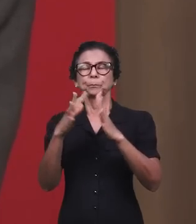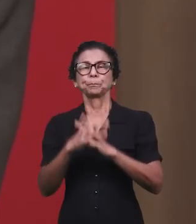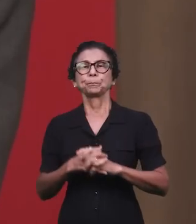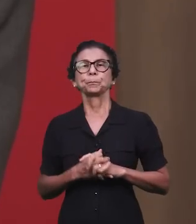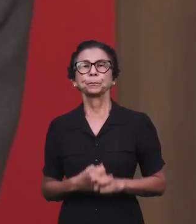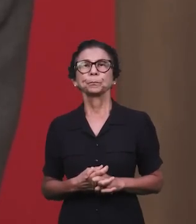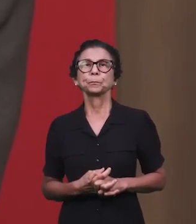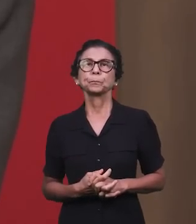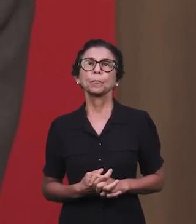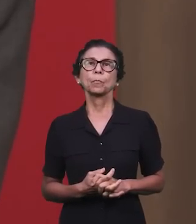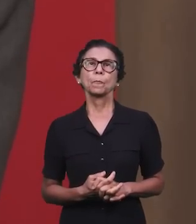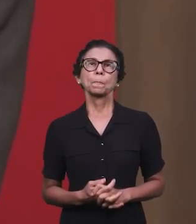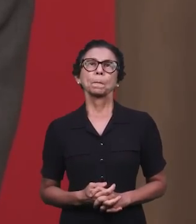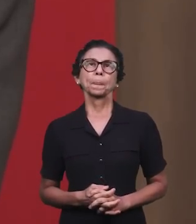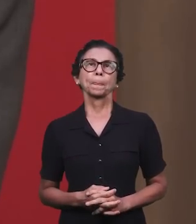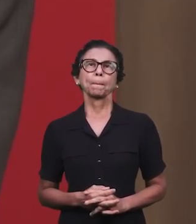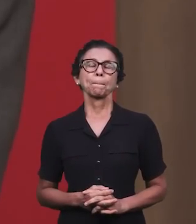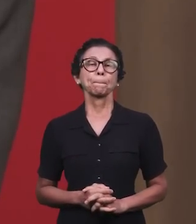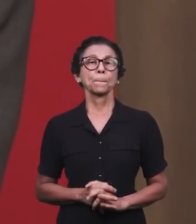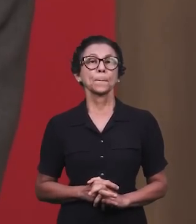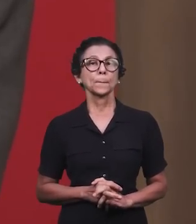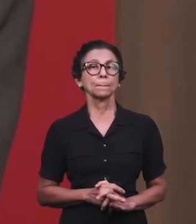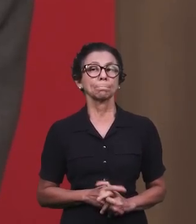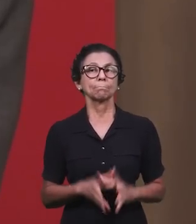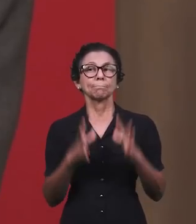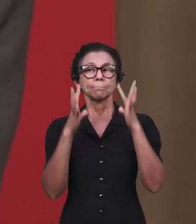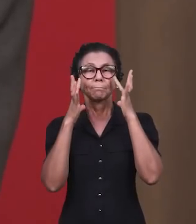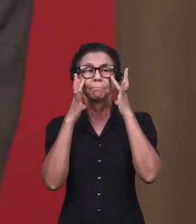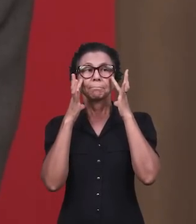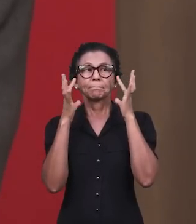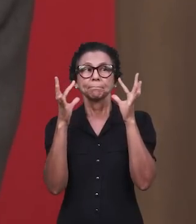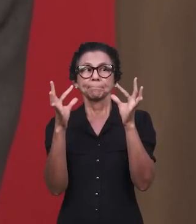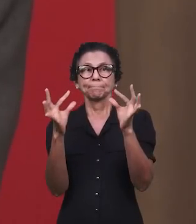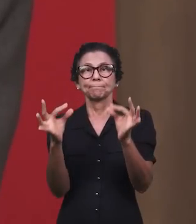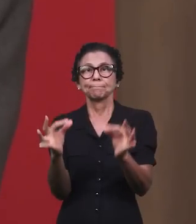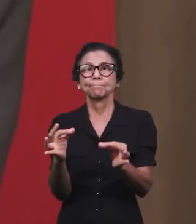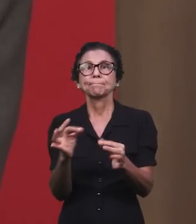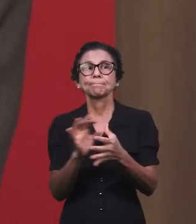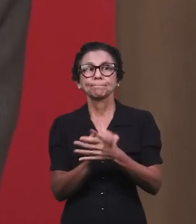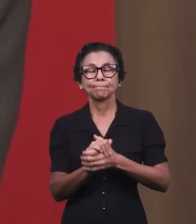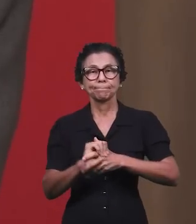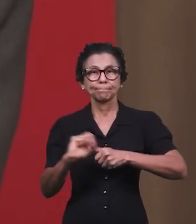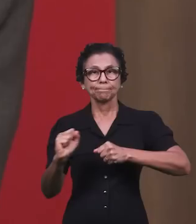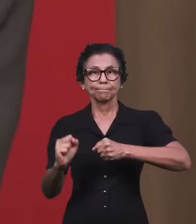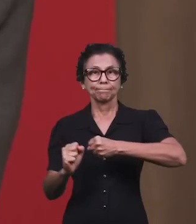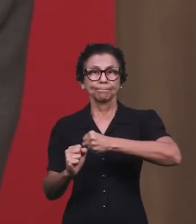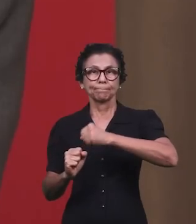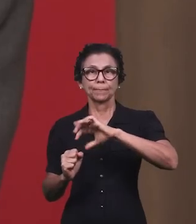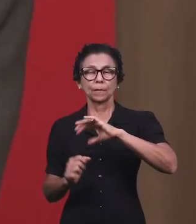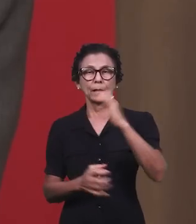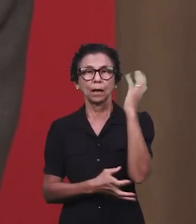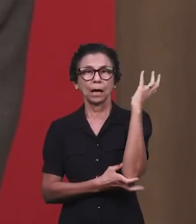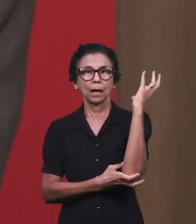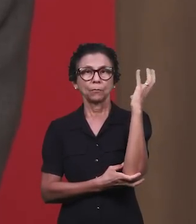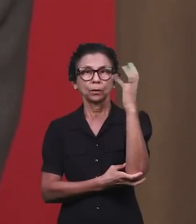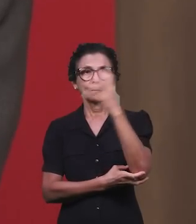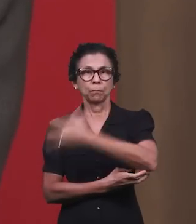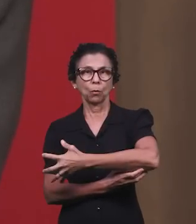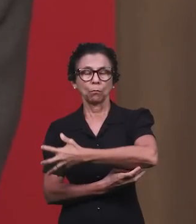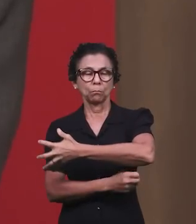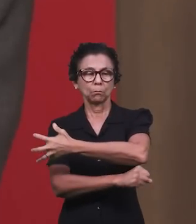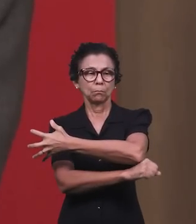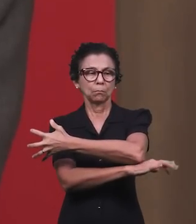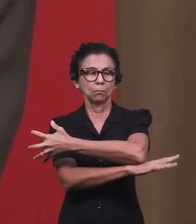ouvi a parábola da figueira, quando seus ramos se tornam tenros e brotam folhas, sabeis que está próximo o verão.